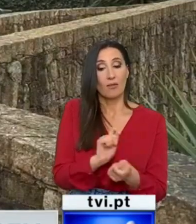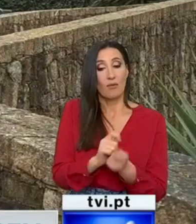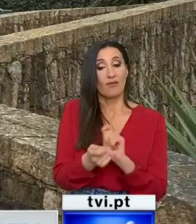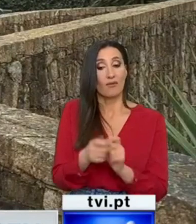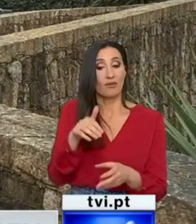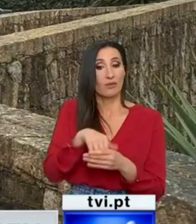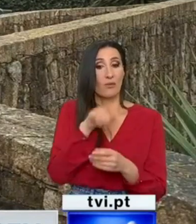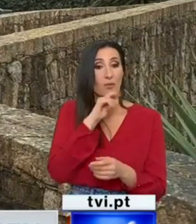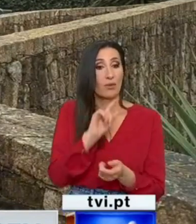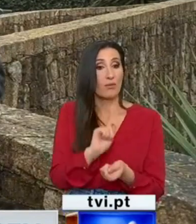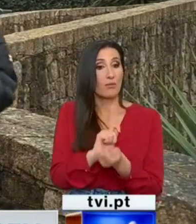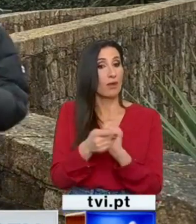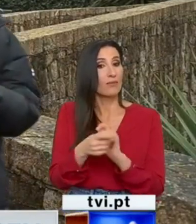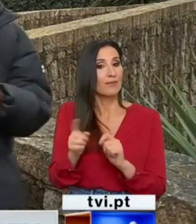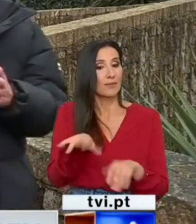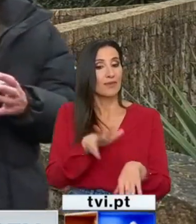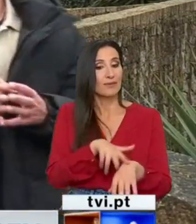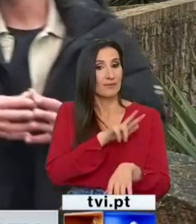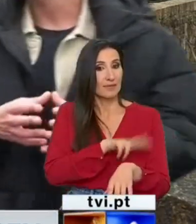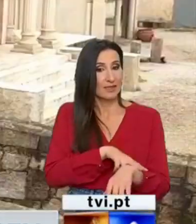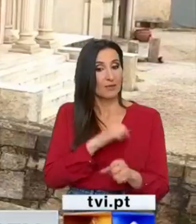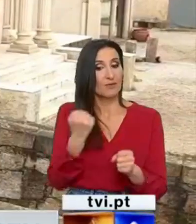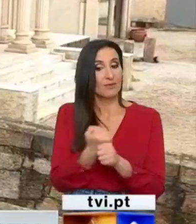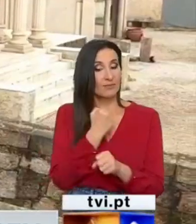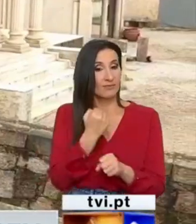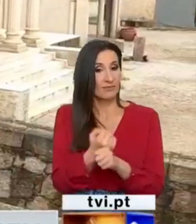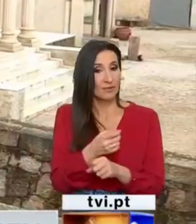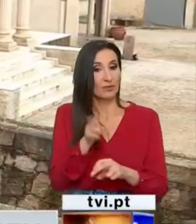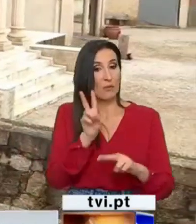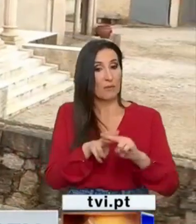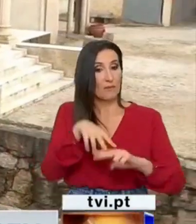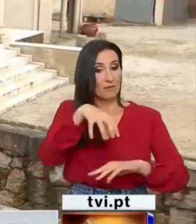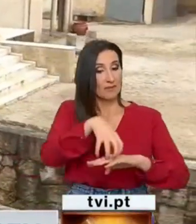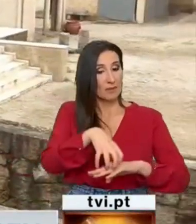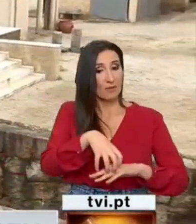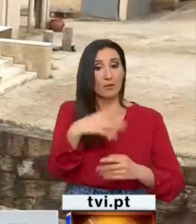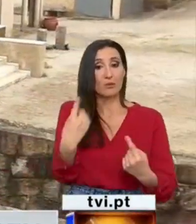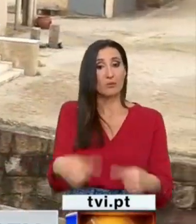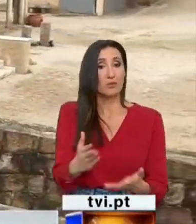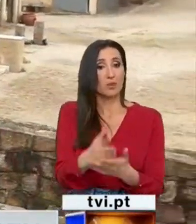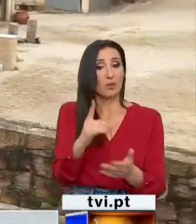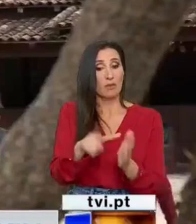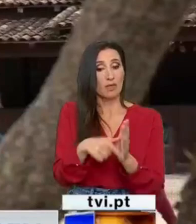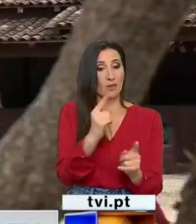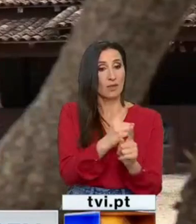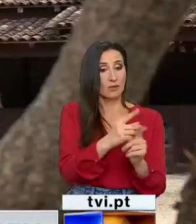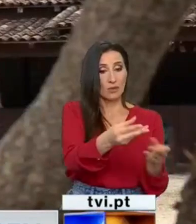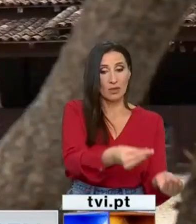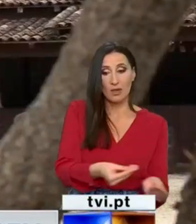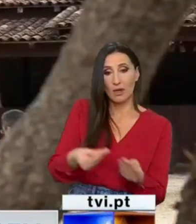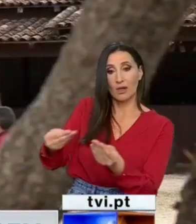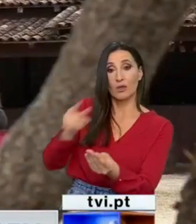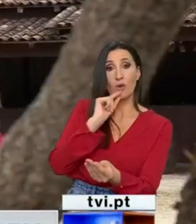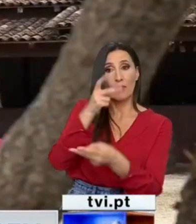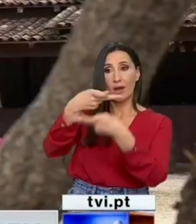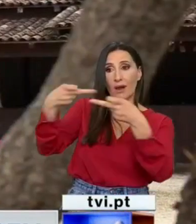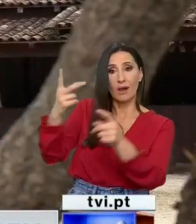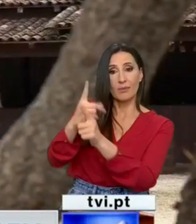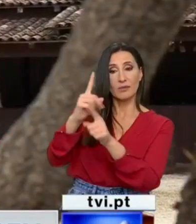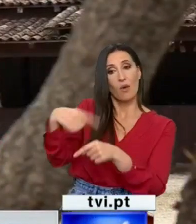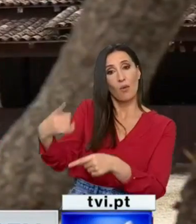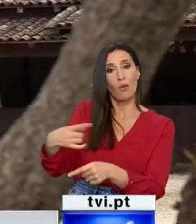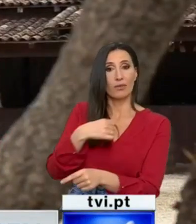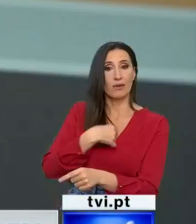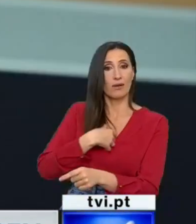alterada. Mas não, a direção dos serviços prisionais simplesmente entregou o mesmo projeto, com o mesmo nome, a uma